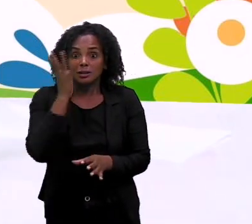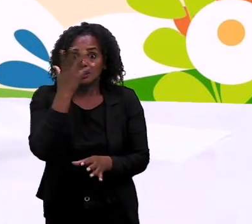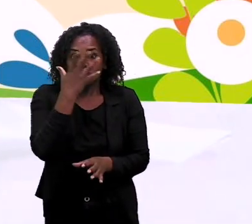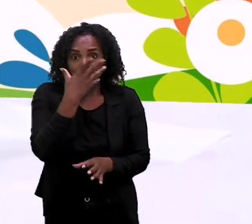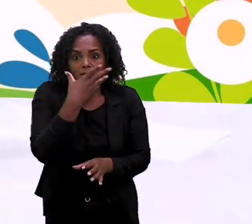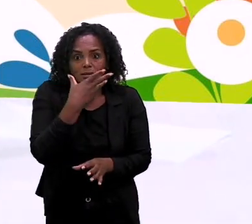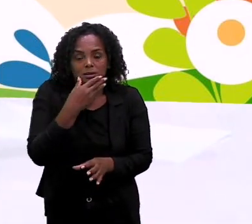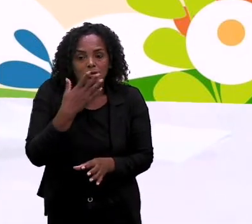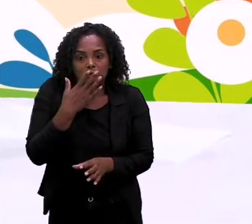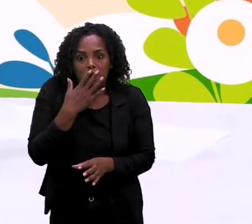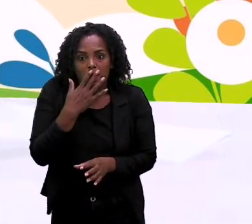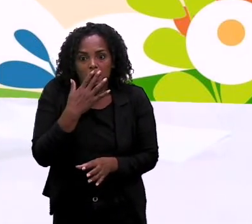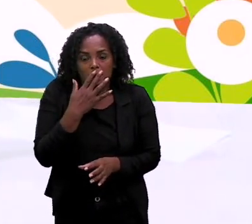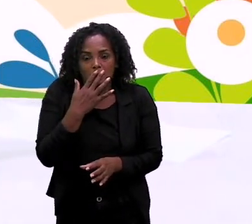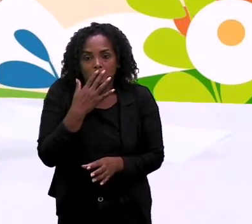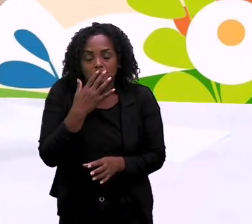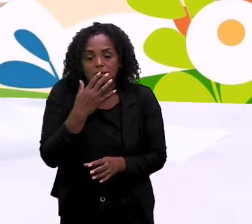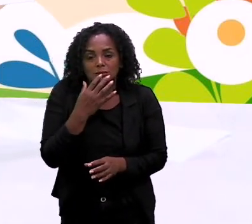Olha!